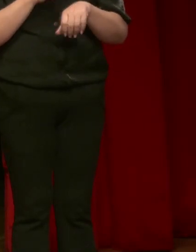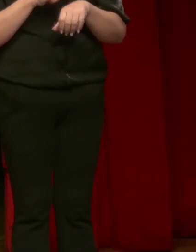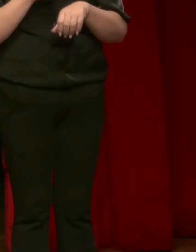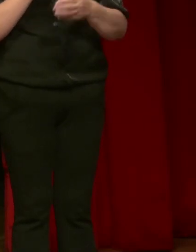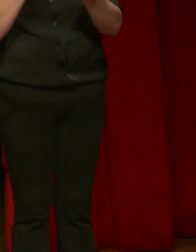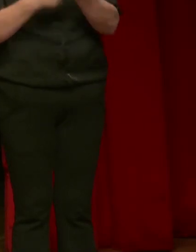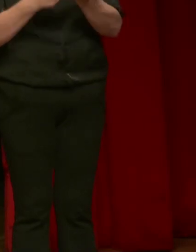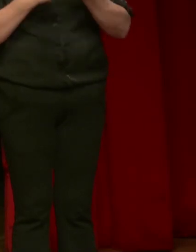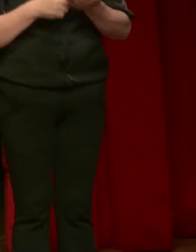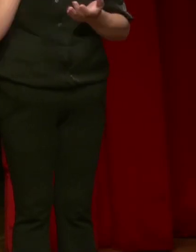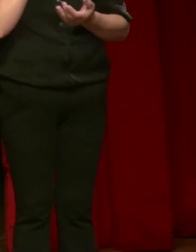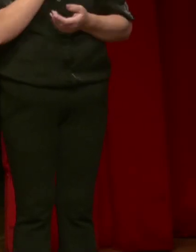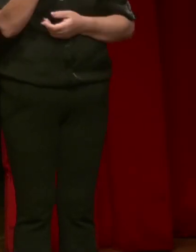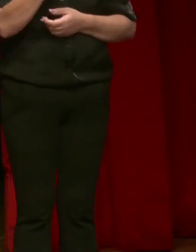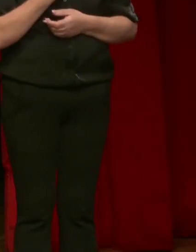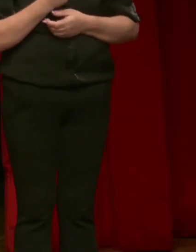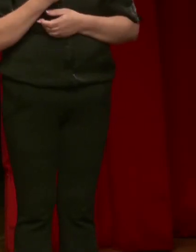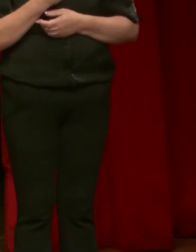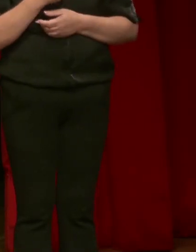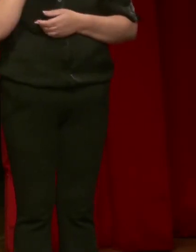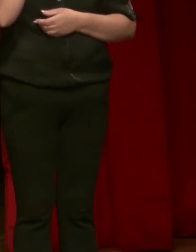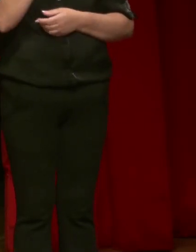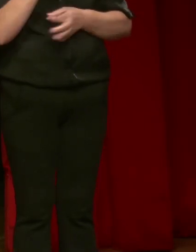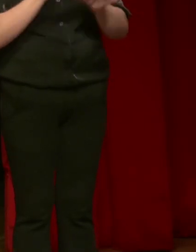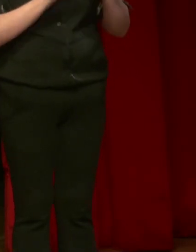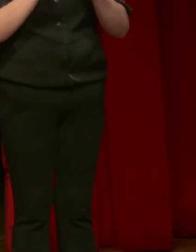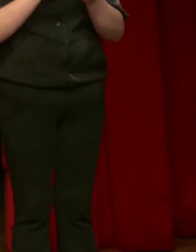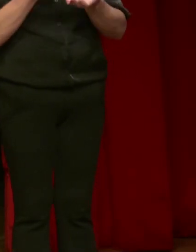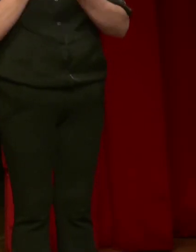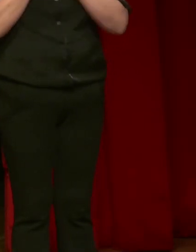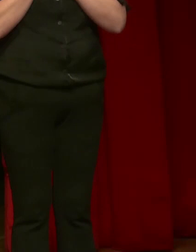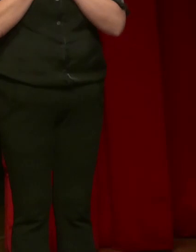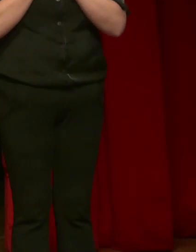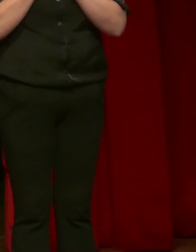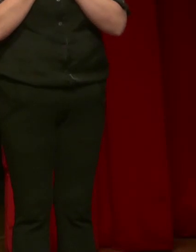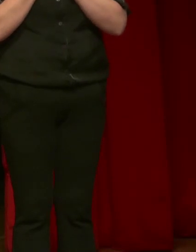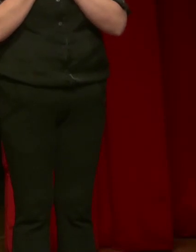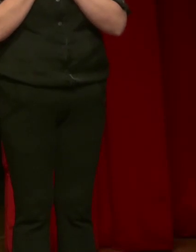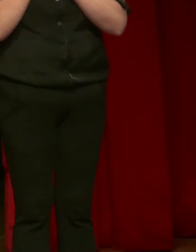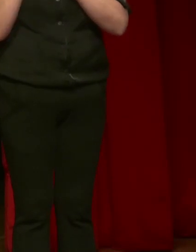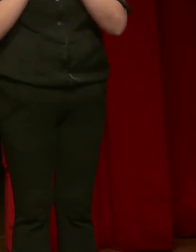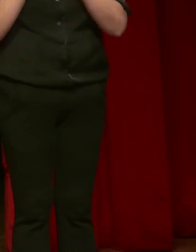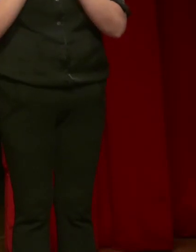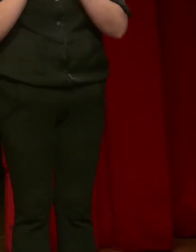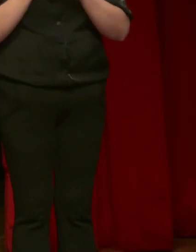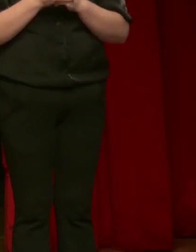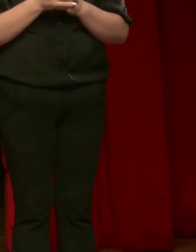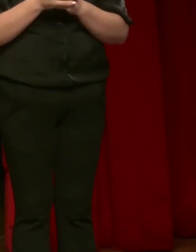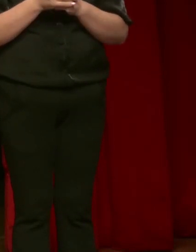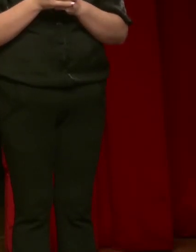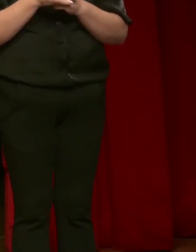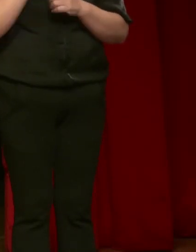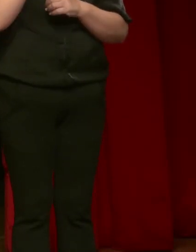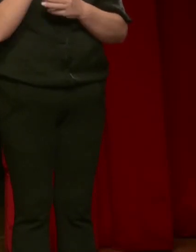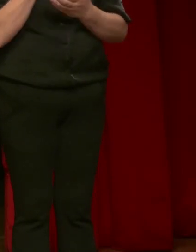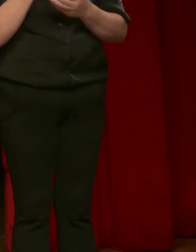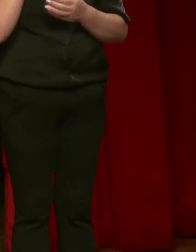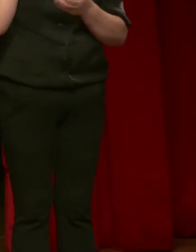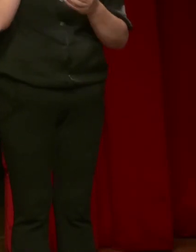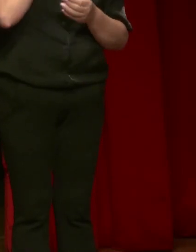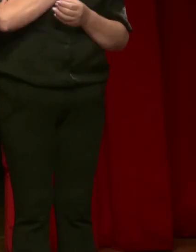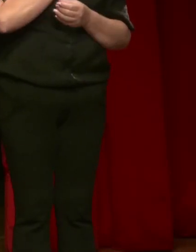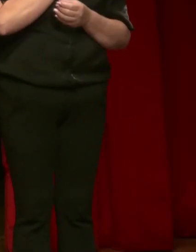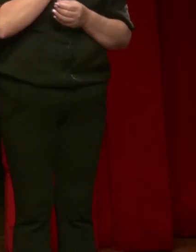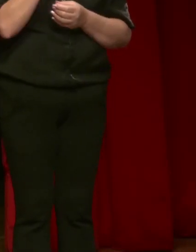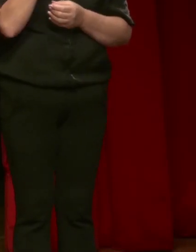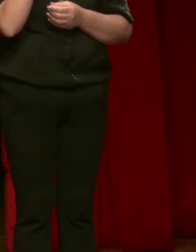com o compromisso de vocês. Tem um kit lá fora também, um lanchinho para a gente. E se vocês puderem voltar em